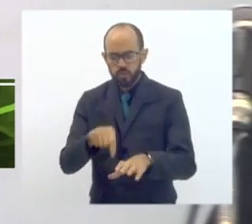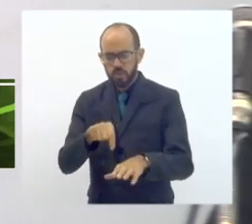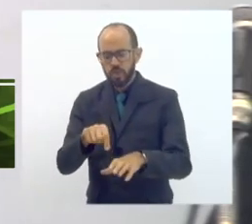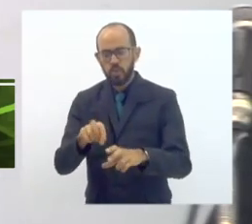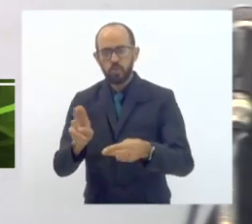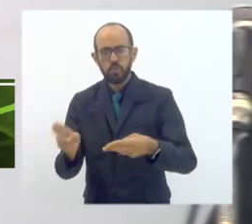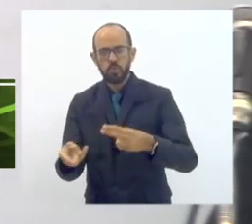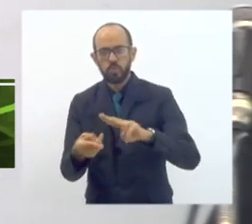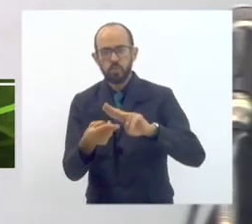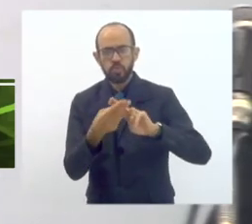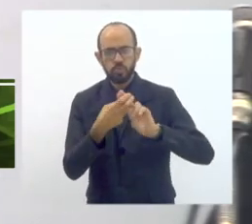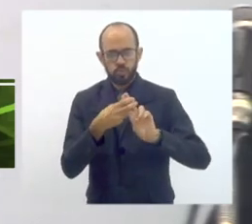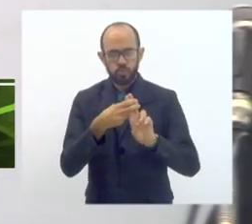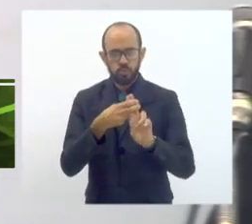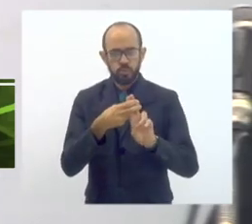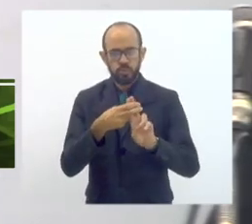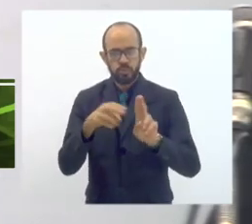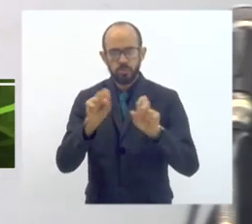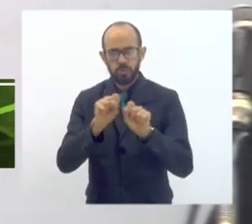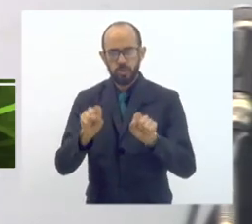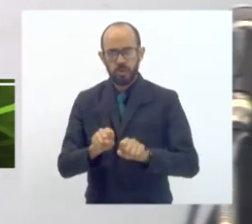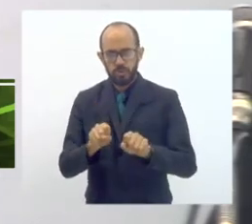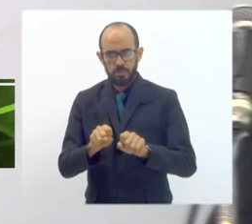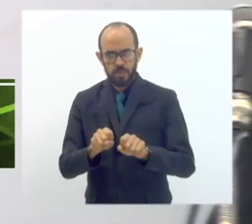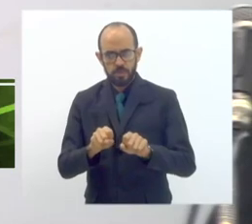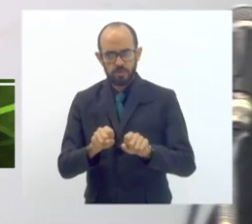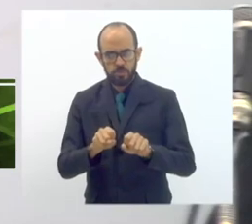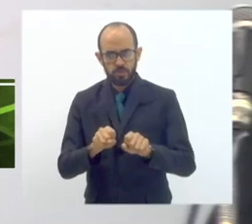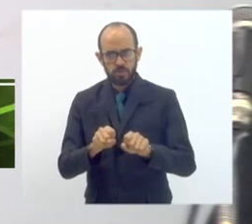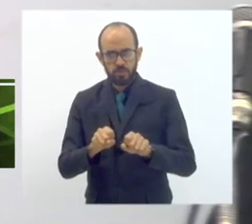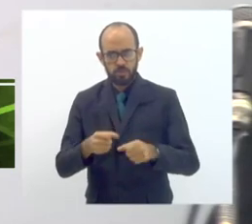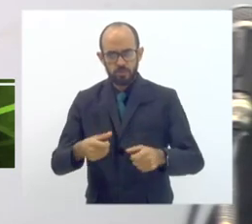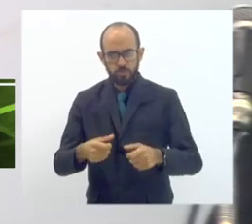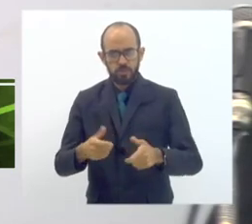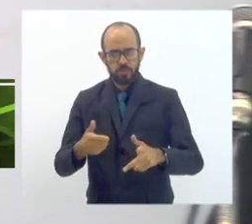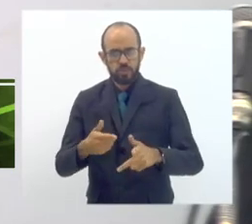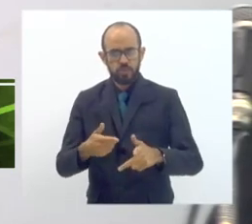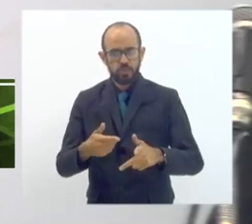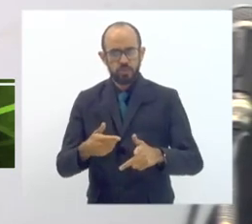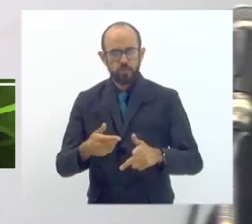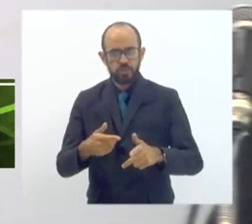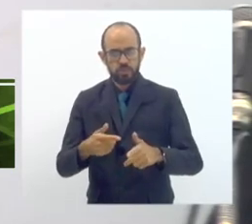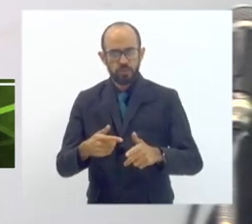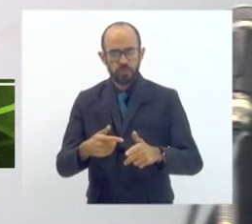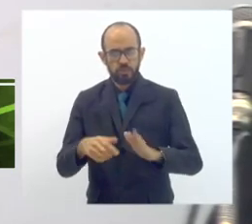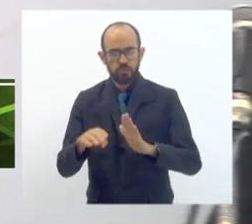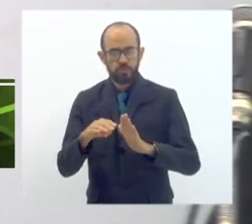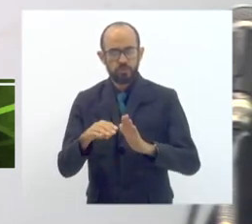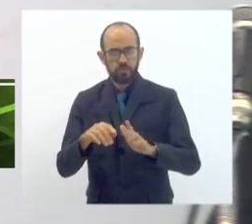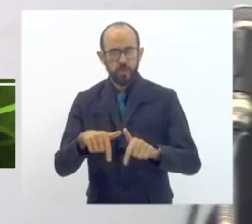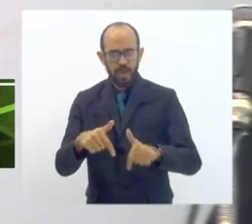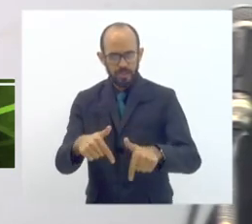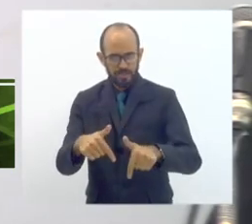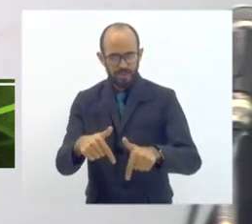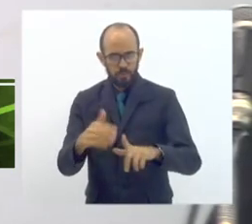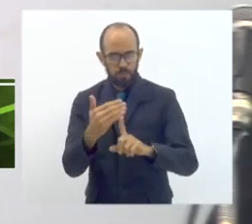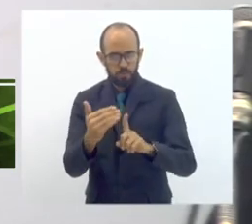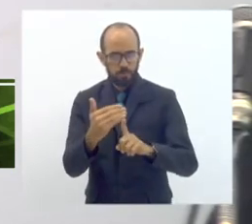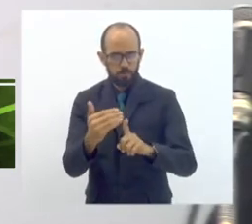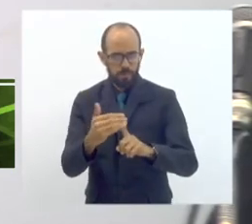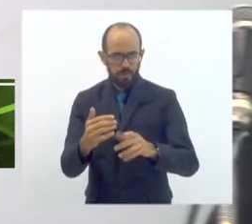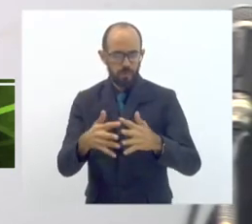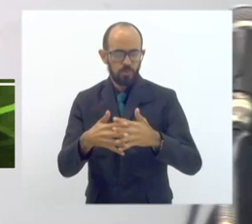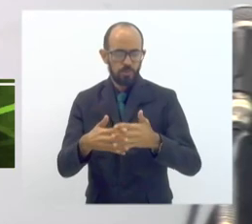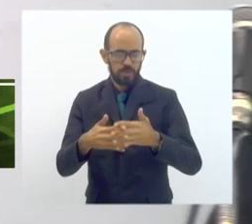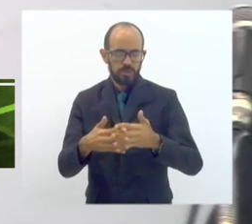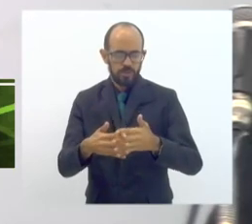lá do programa deles de acesso a procedimentos de média complexidade, que vale a pena conhecer, inclusive. É fundamental isso, um